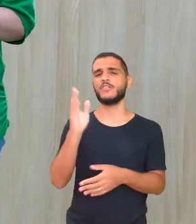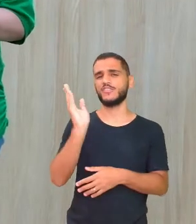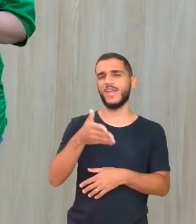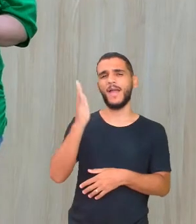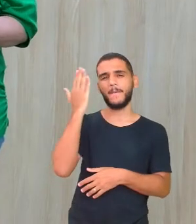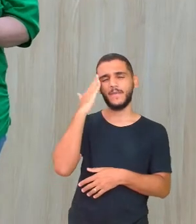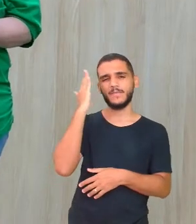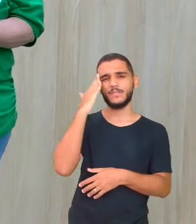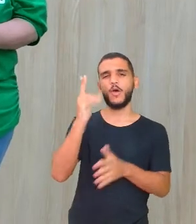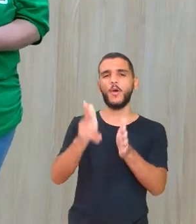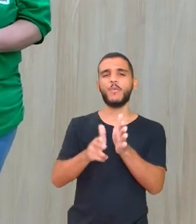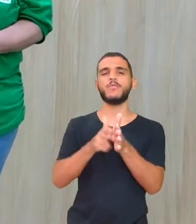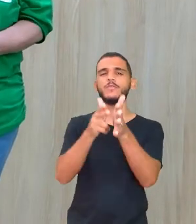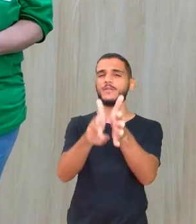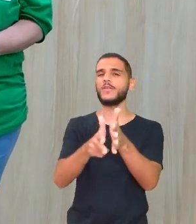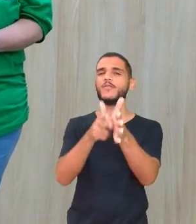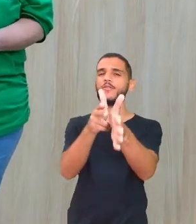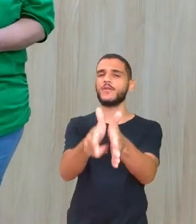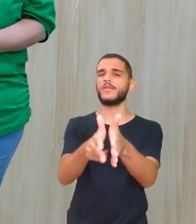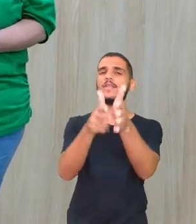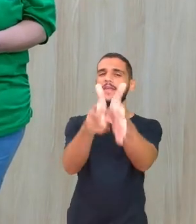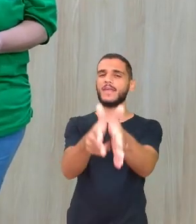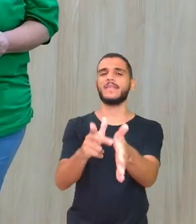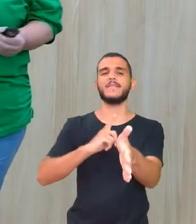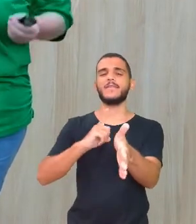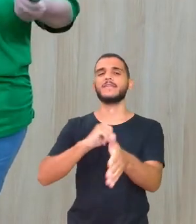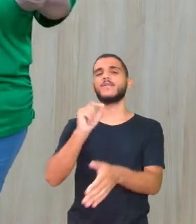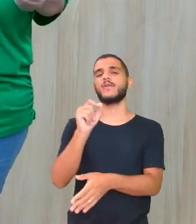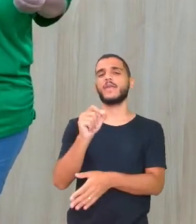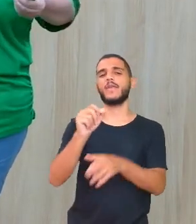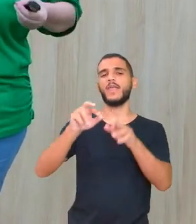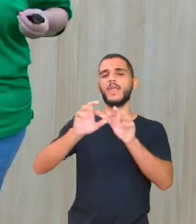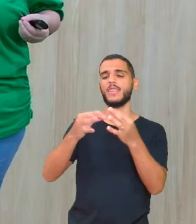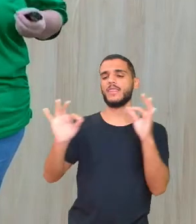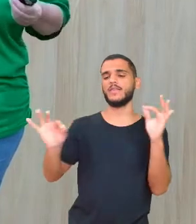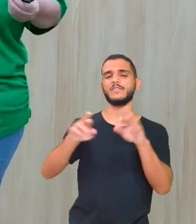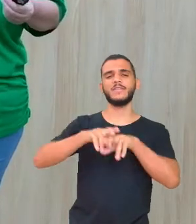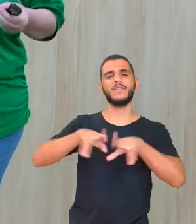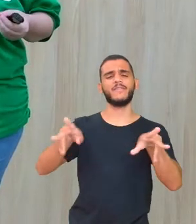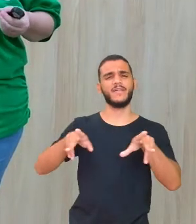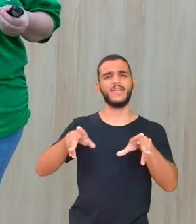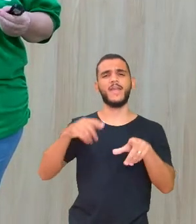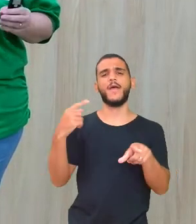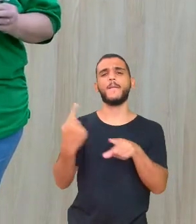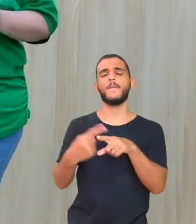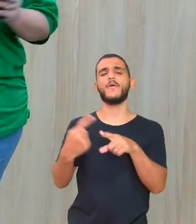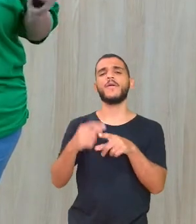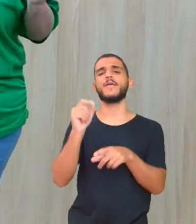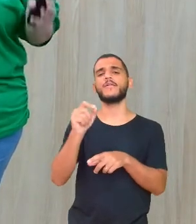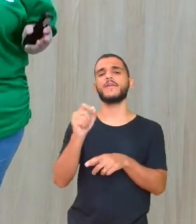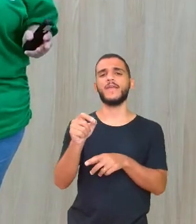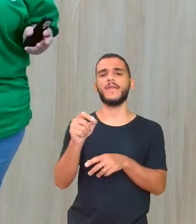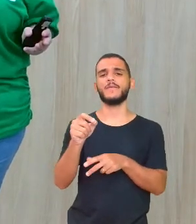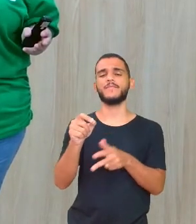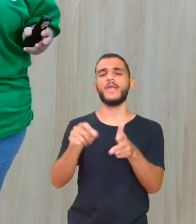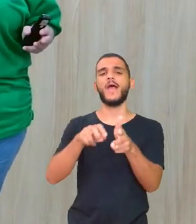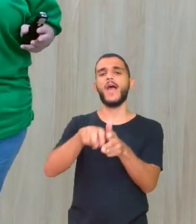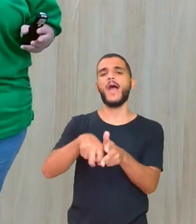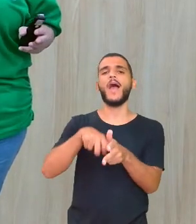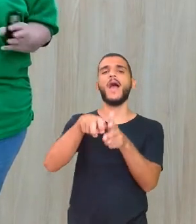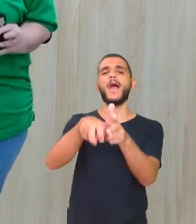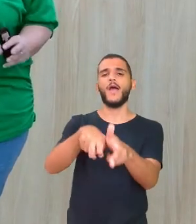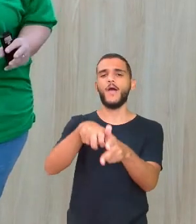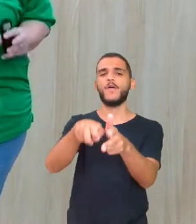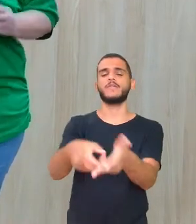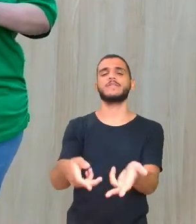tivesse distância diferente? O que ia acontecer? Porque as rodas do trem é uma distância só,